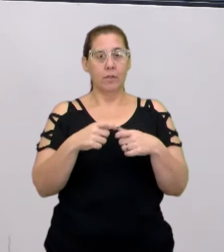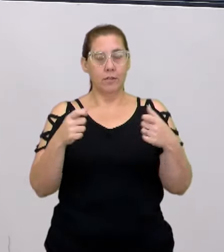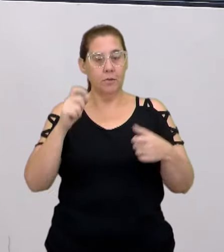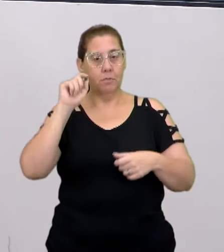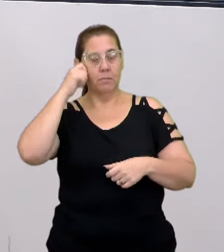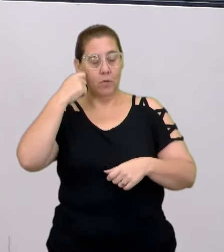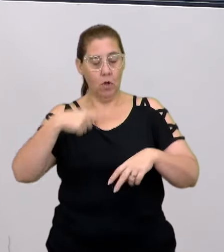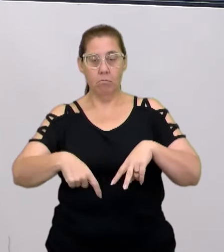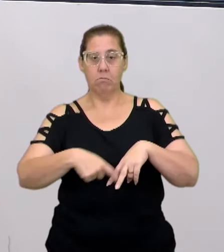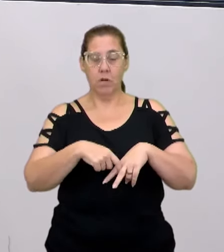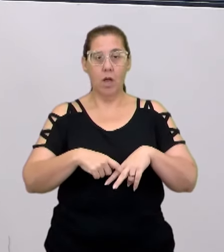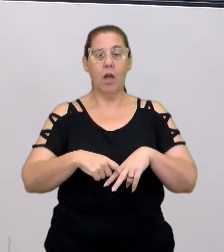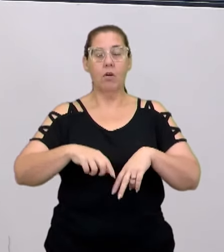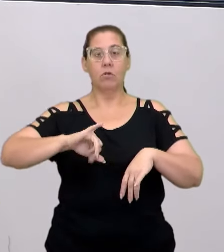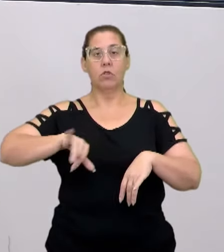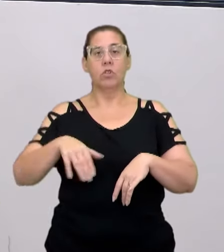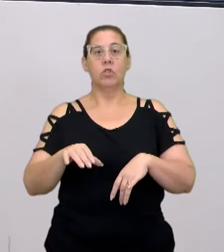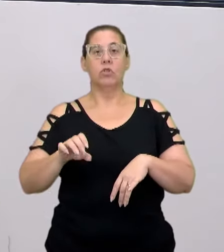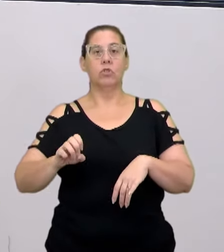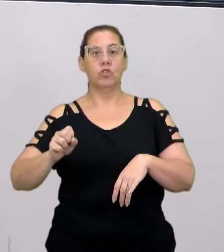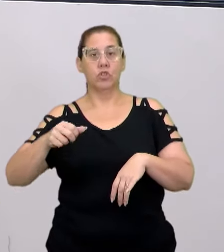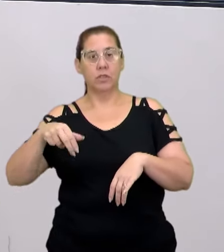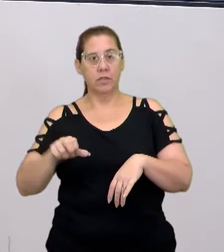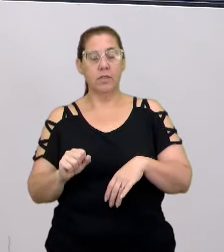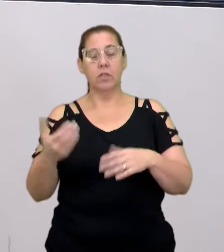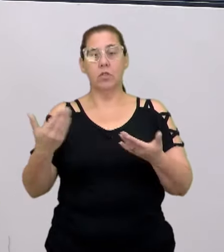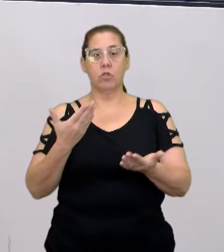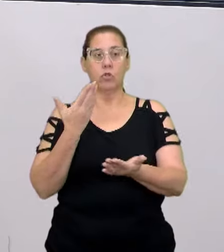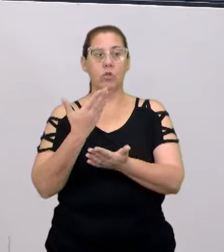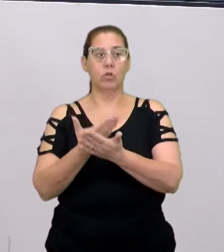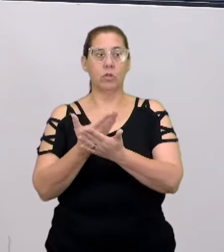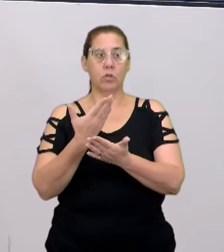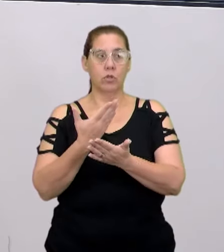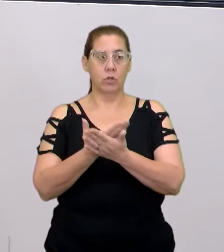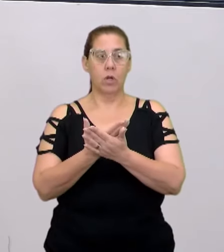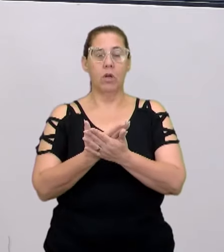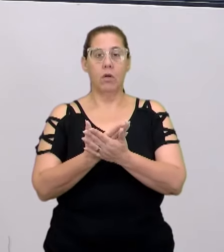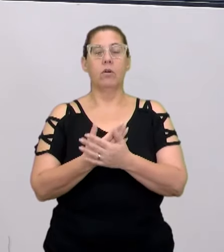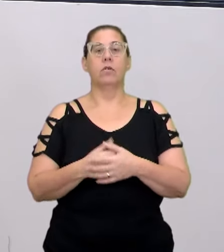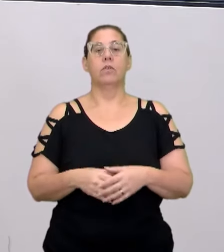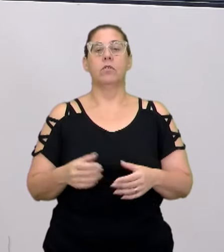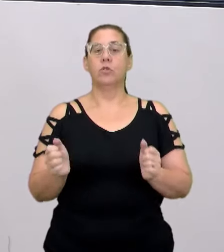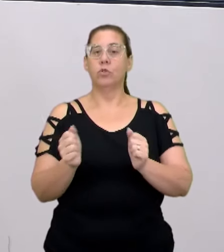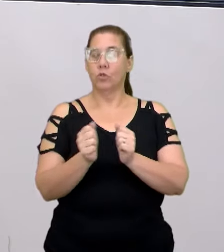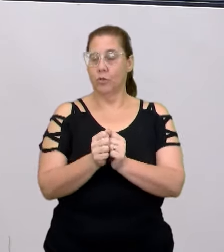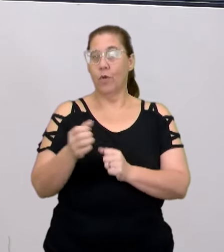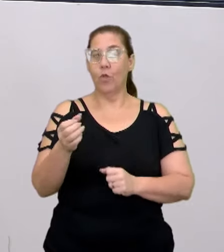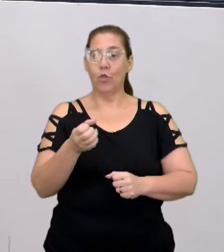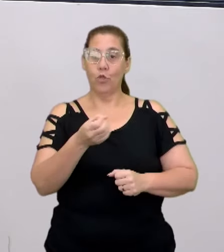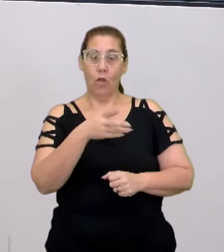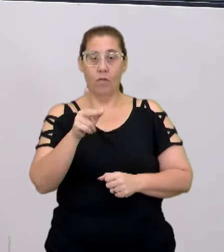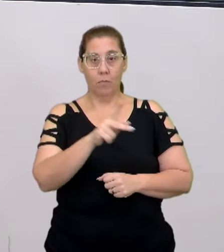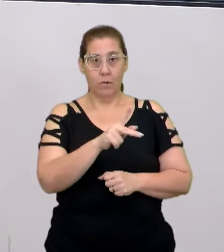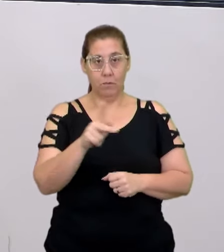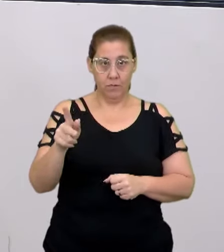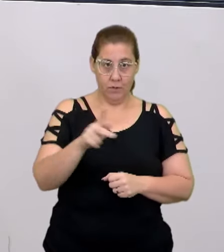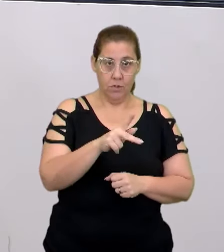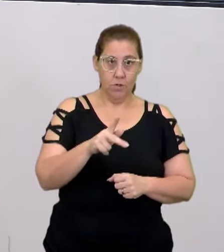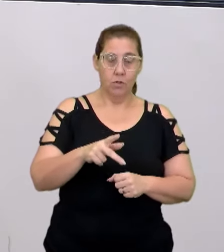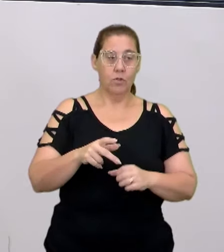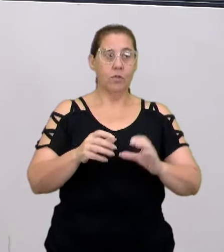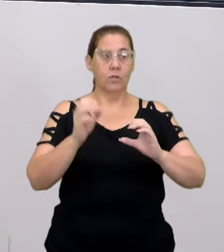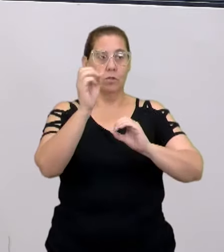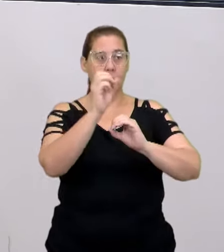calça jeans azul e para me acompanhar nessa aula de hoje, estou aqui com a mais nova professora do Centro